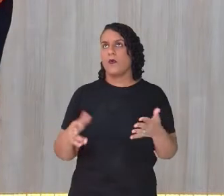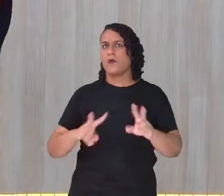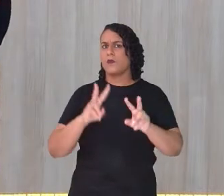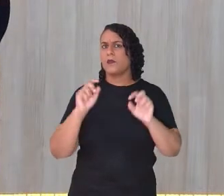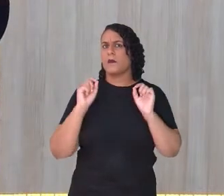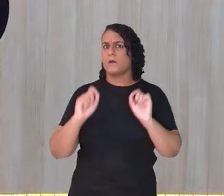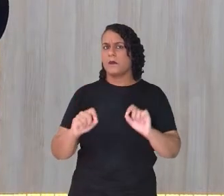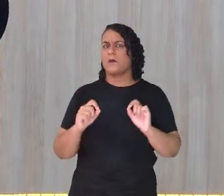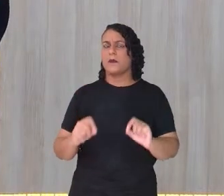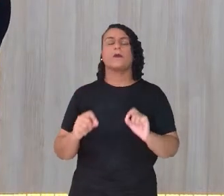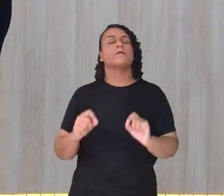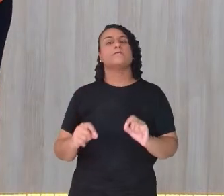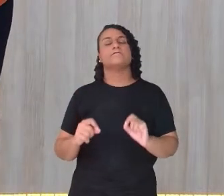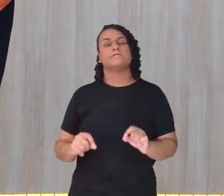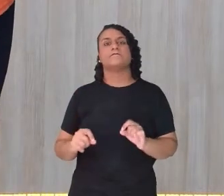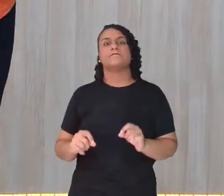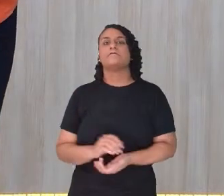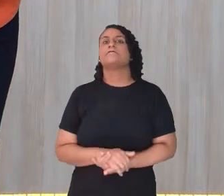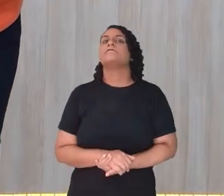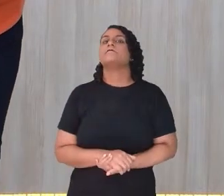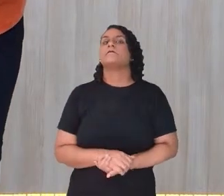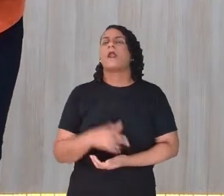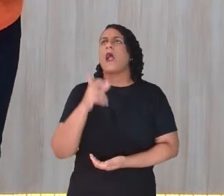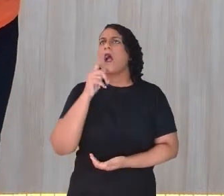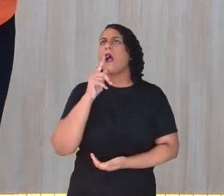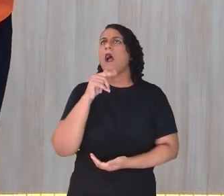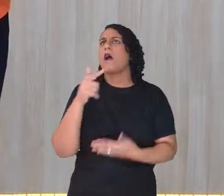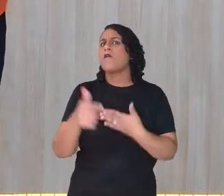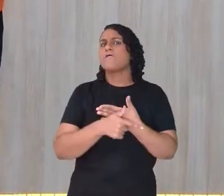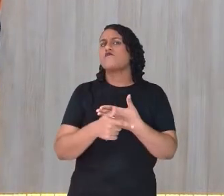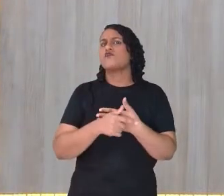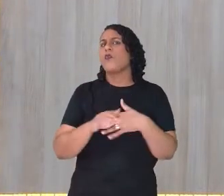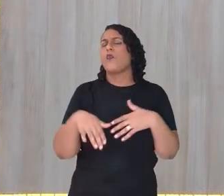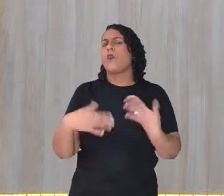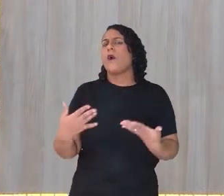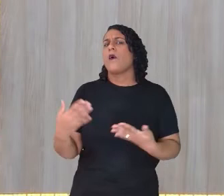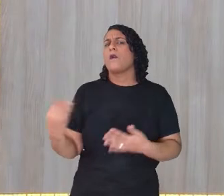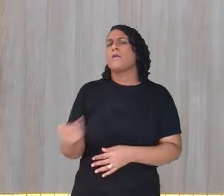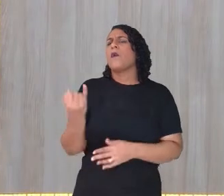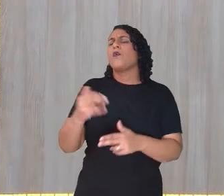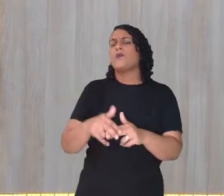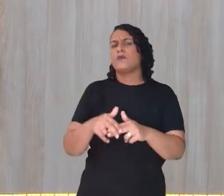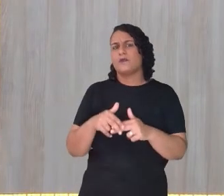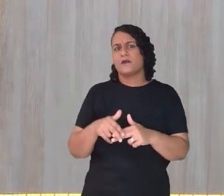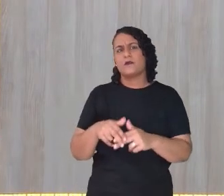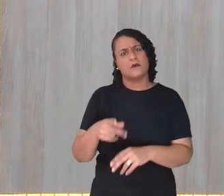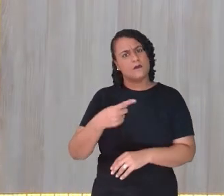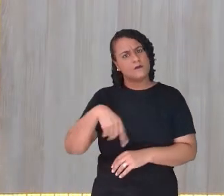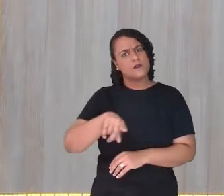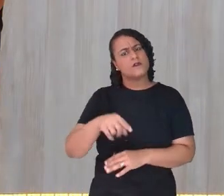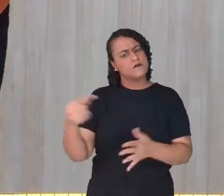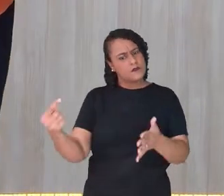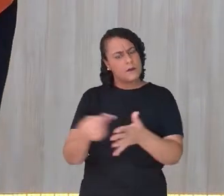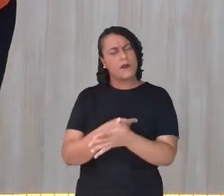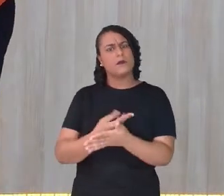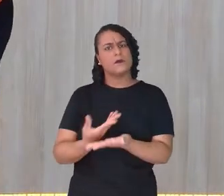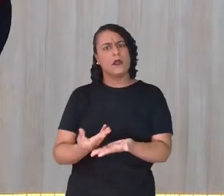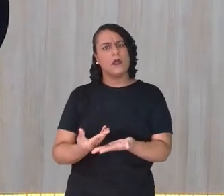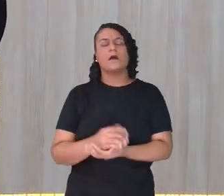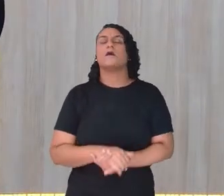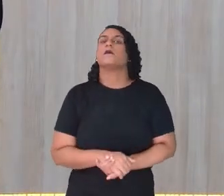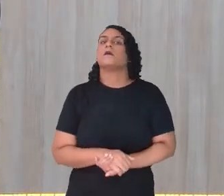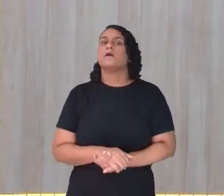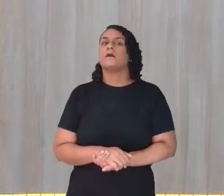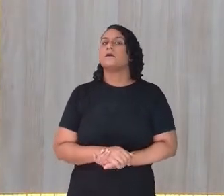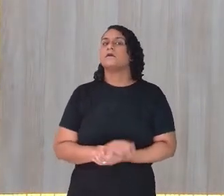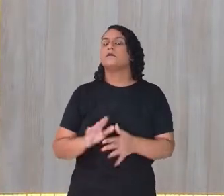que o que é que a água faz? Por que ela é importante? Vocês poderiam fazer essa pergunta para mim. Professora, qual